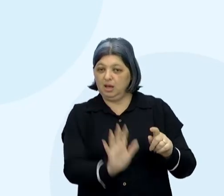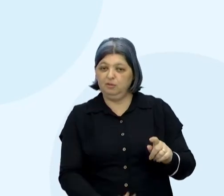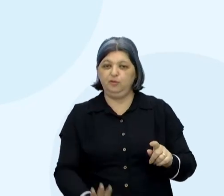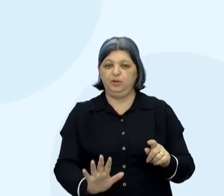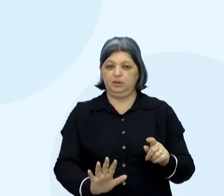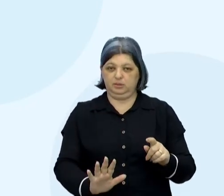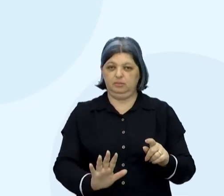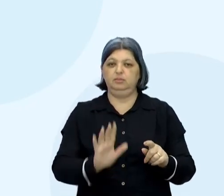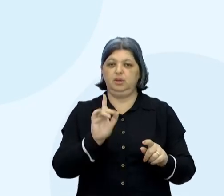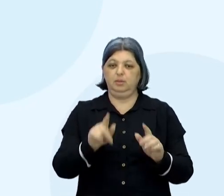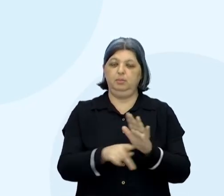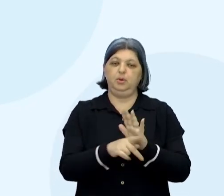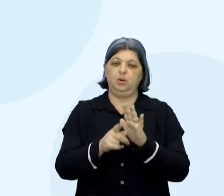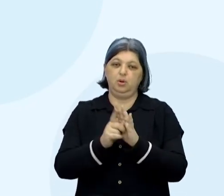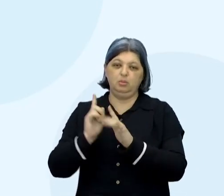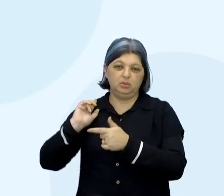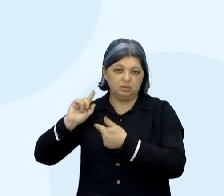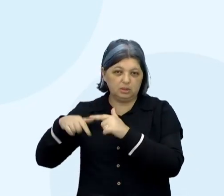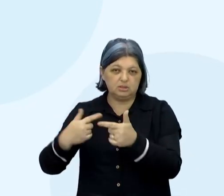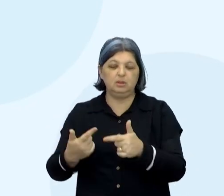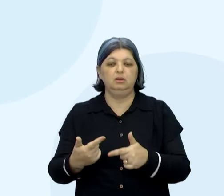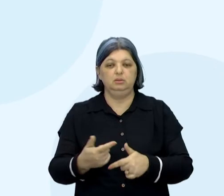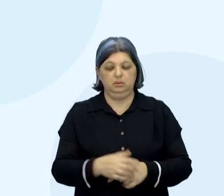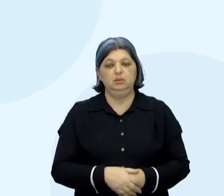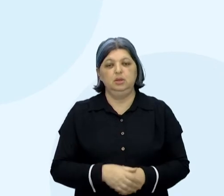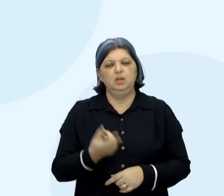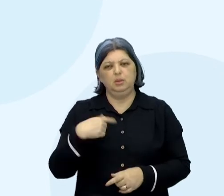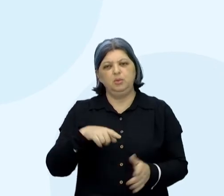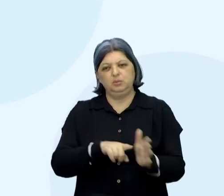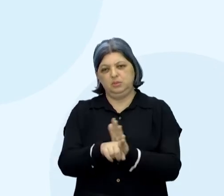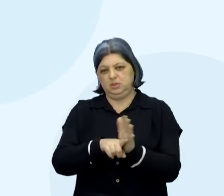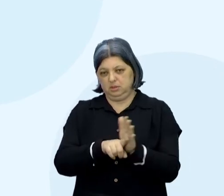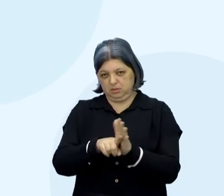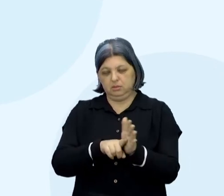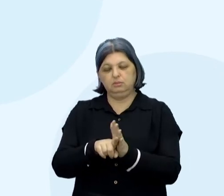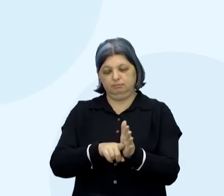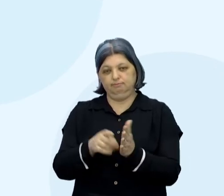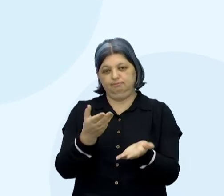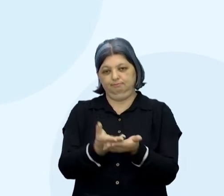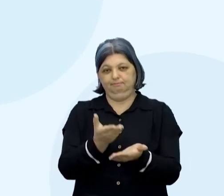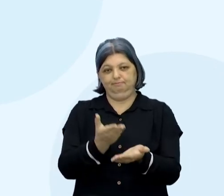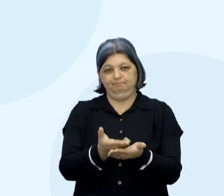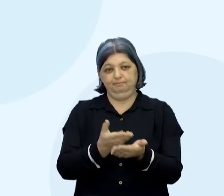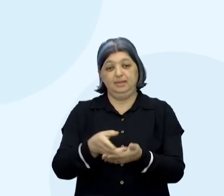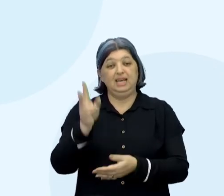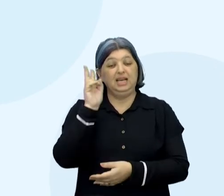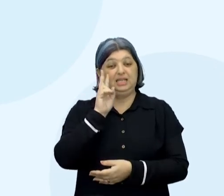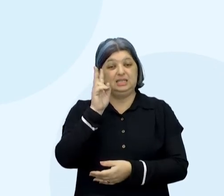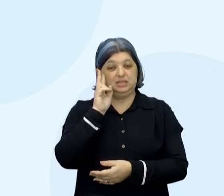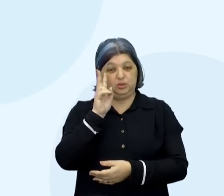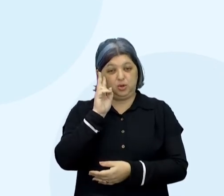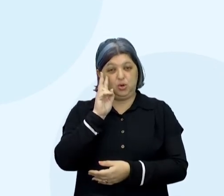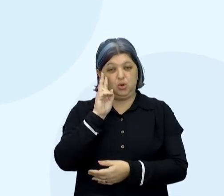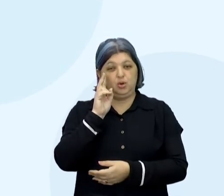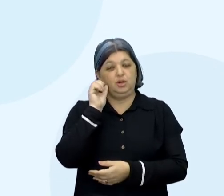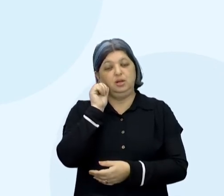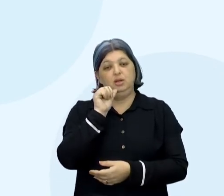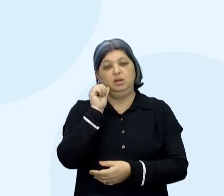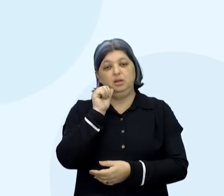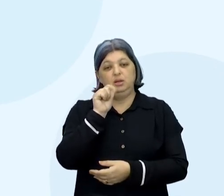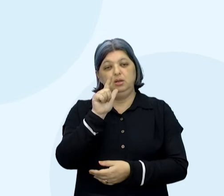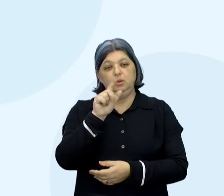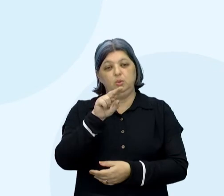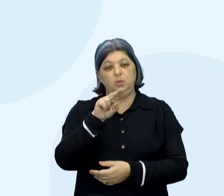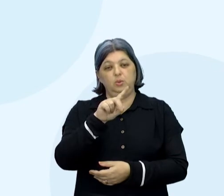aí é da África, tá, pessoal? Mas vocês conseguem pesquisar isso estudando um pouquinho mais sobre a história da Luzia.